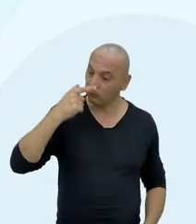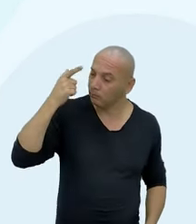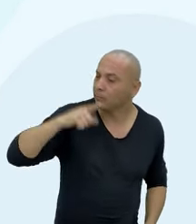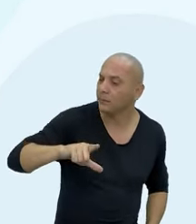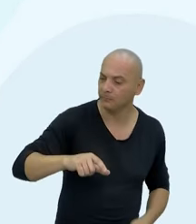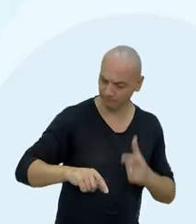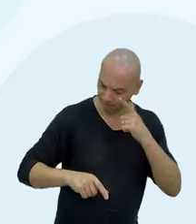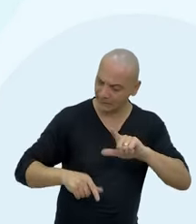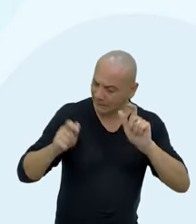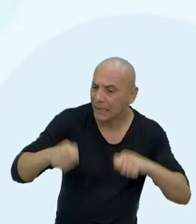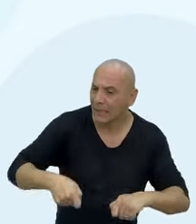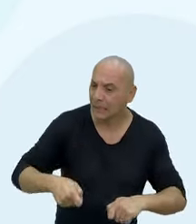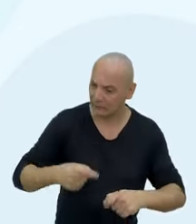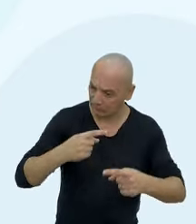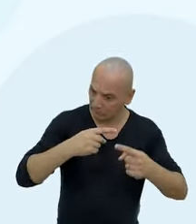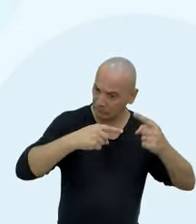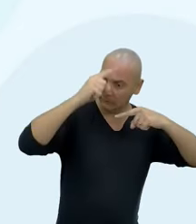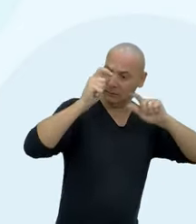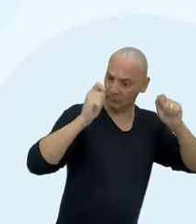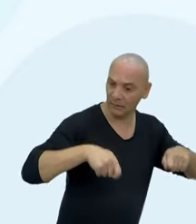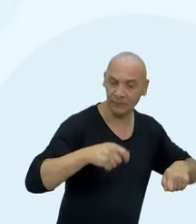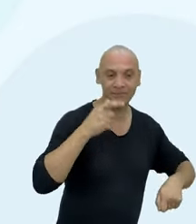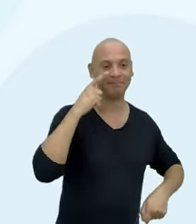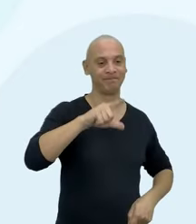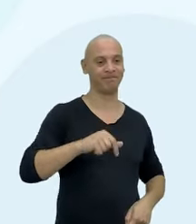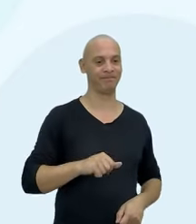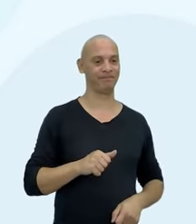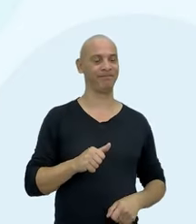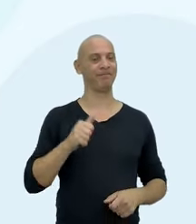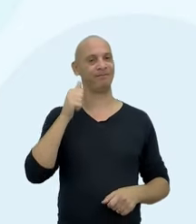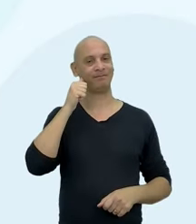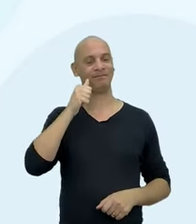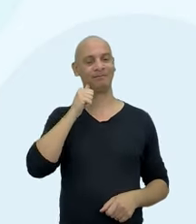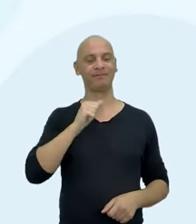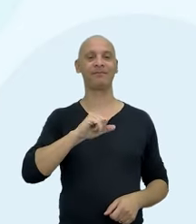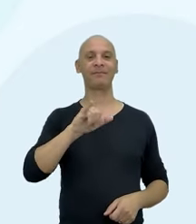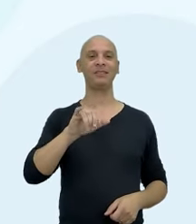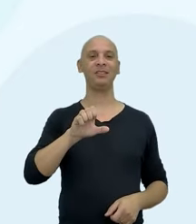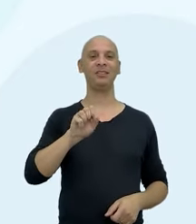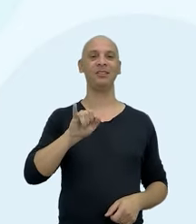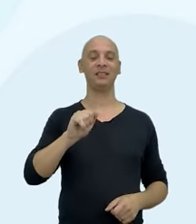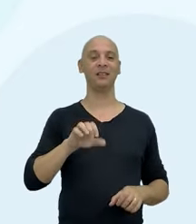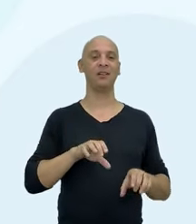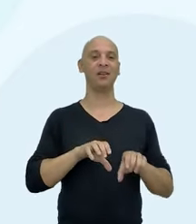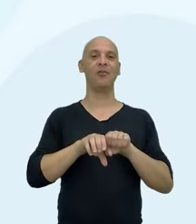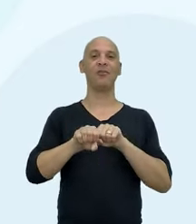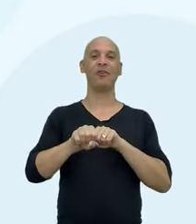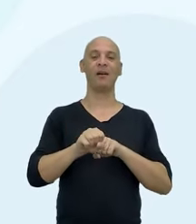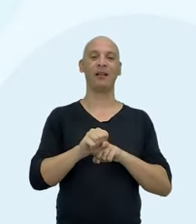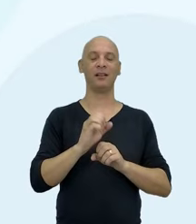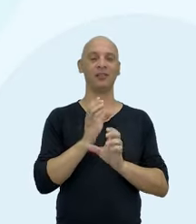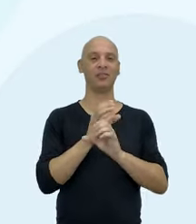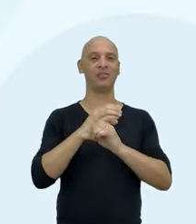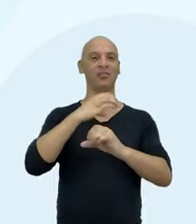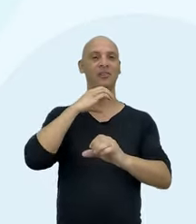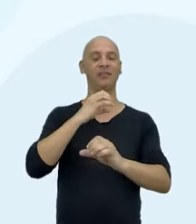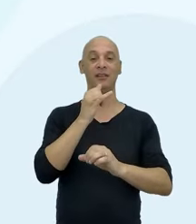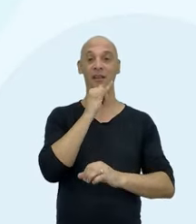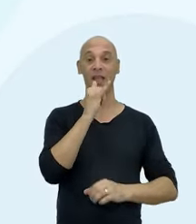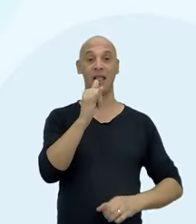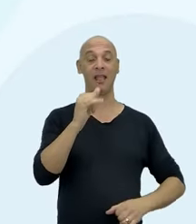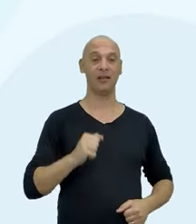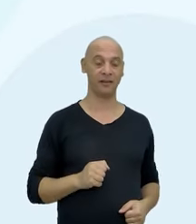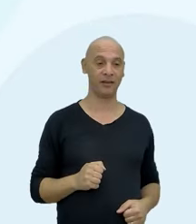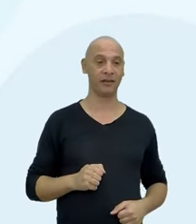fazer isso que mais eu posso fazer essa é uma frase da Jéssica formado em engenharia elétrica totalmente cega essa